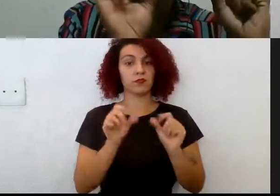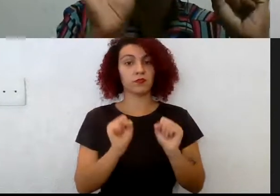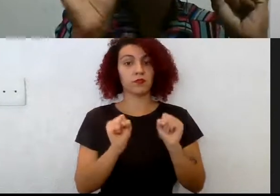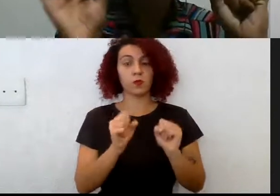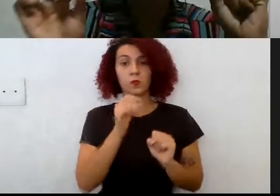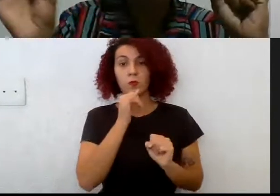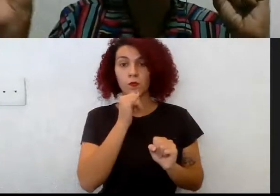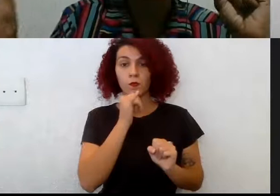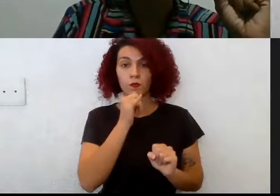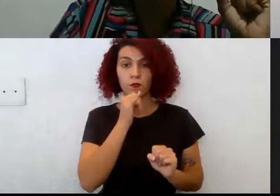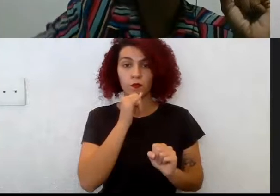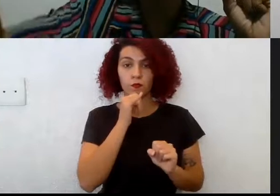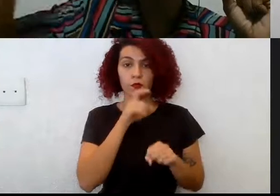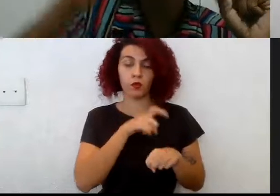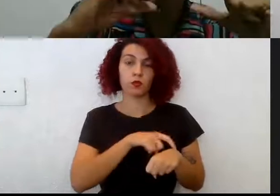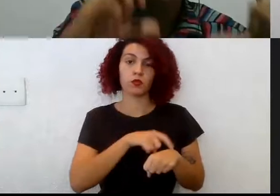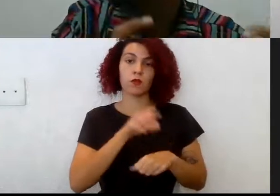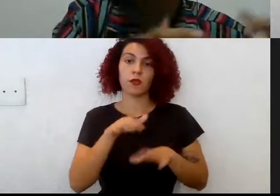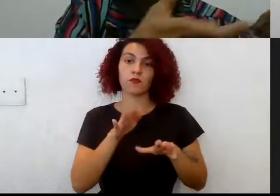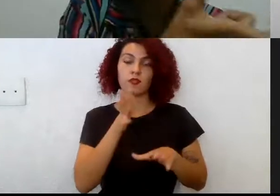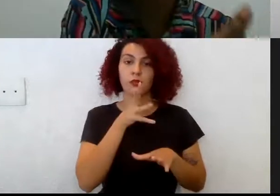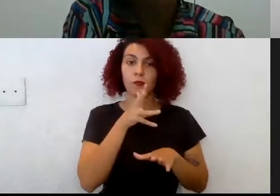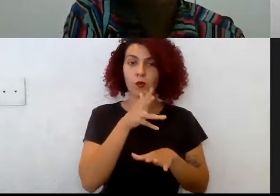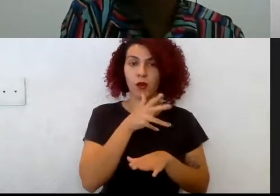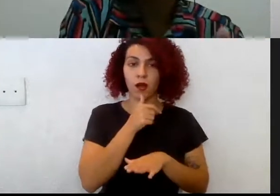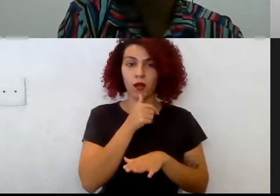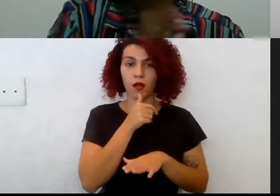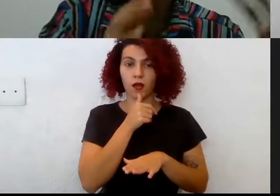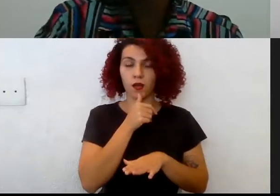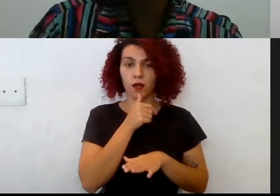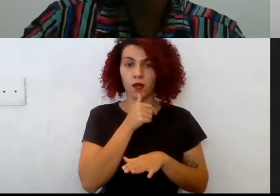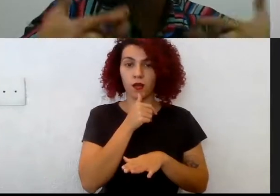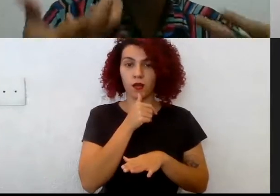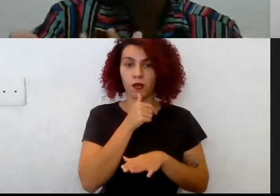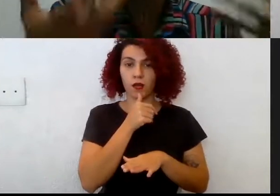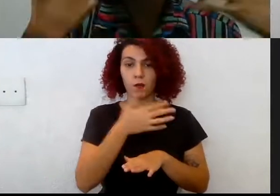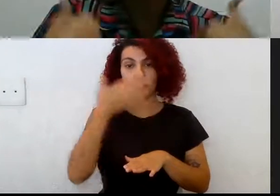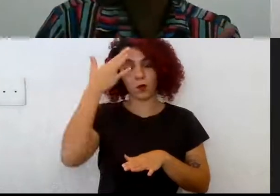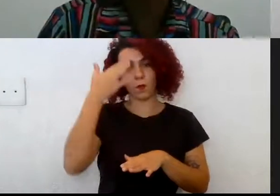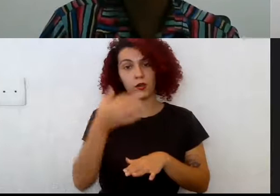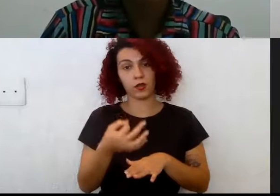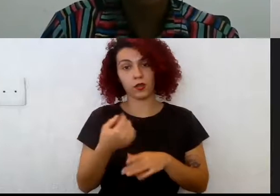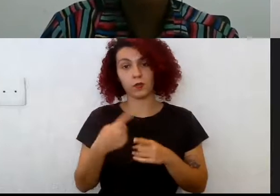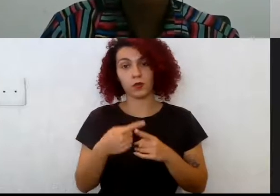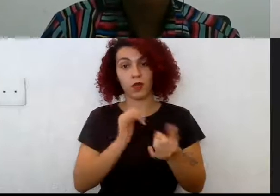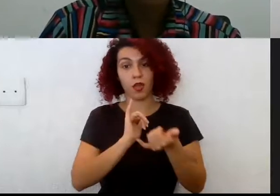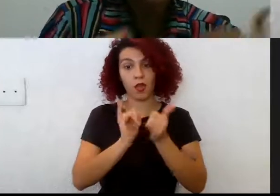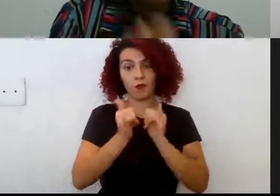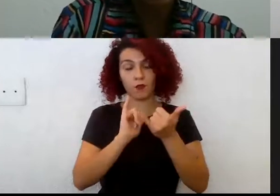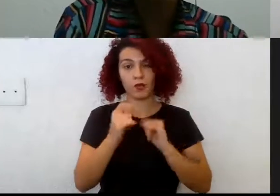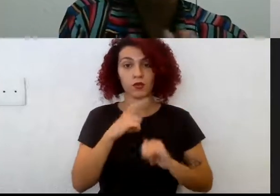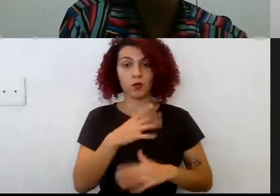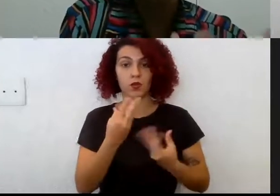numa rede de tempo que você vai demorar muito mais para entender algo porque você tem muita informação e você não tem uma curadoria